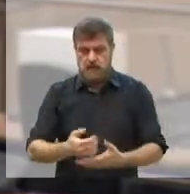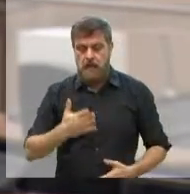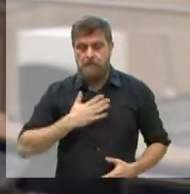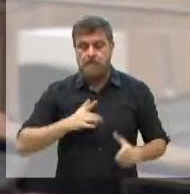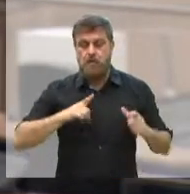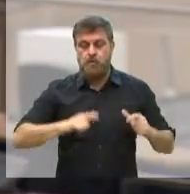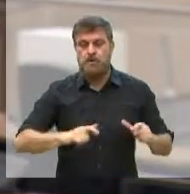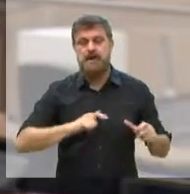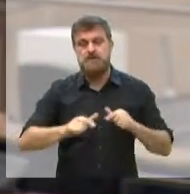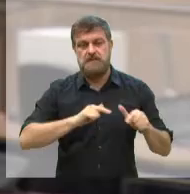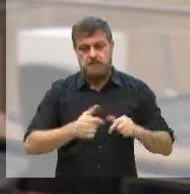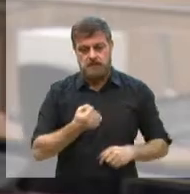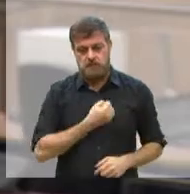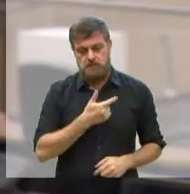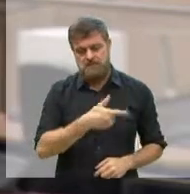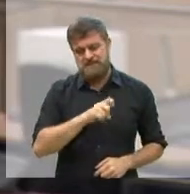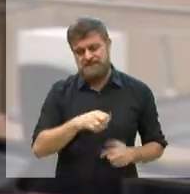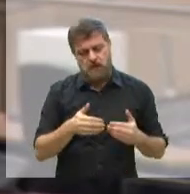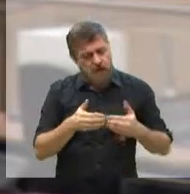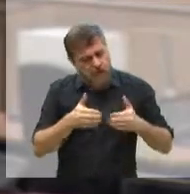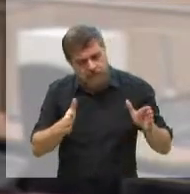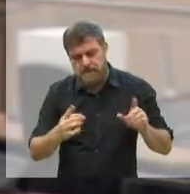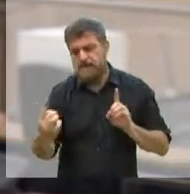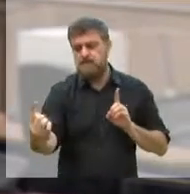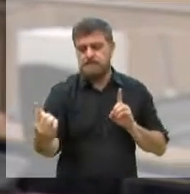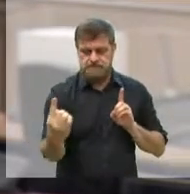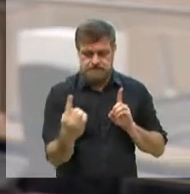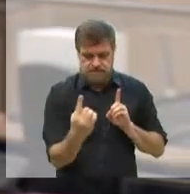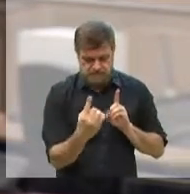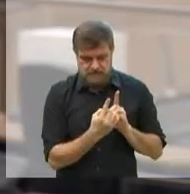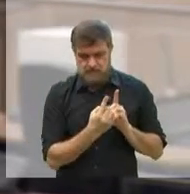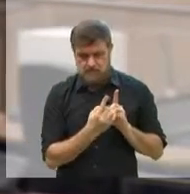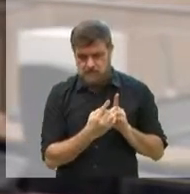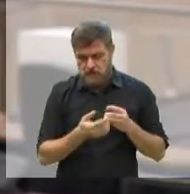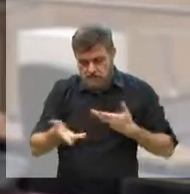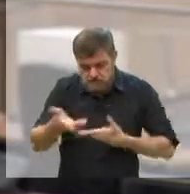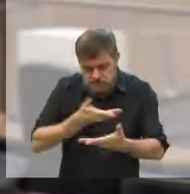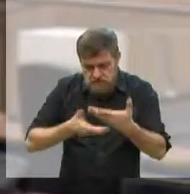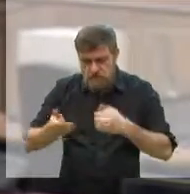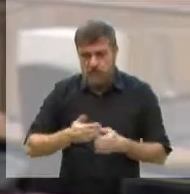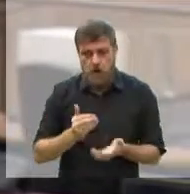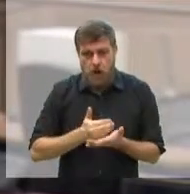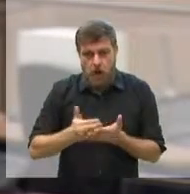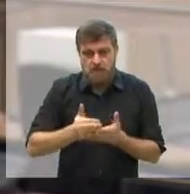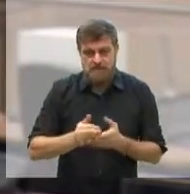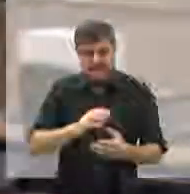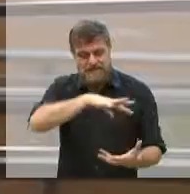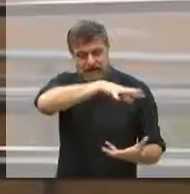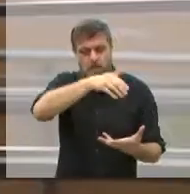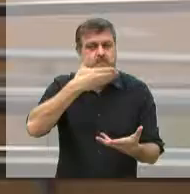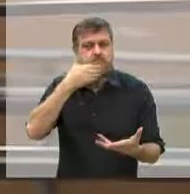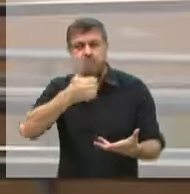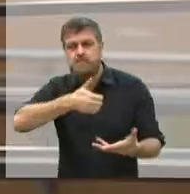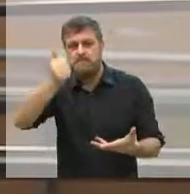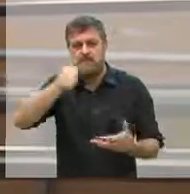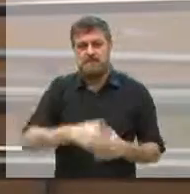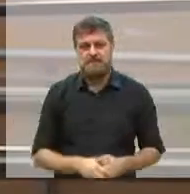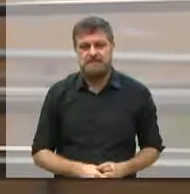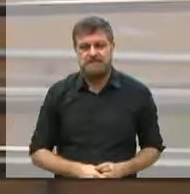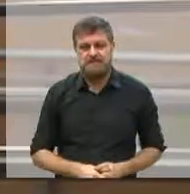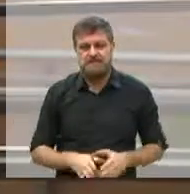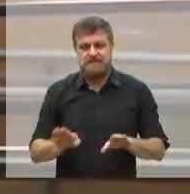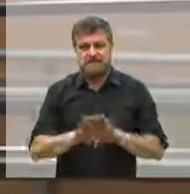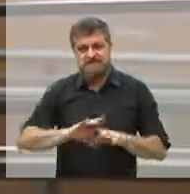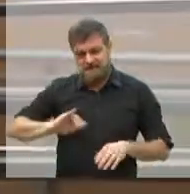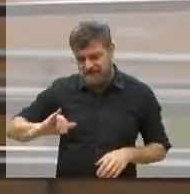Gabinete 25 vai estar sempre com as portas abertas a fim de, como eu disse, sermos semeadores de um mundo melhor. E assim, então, eu